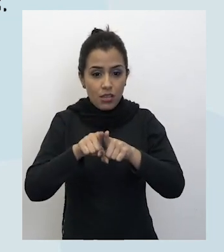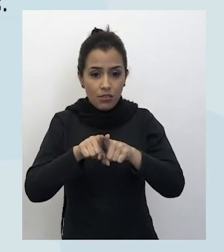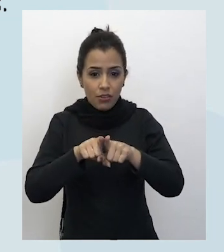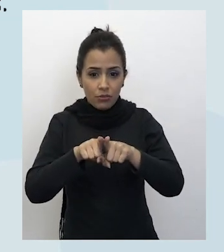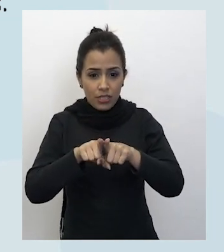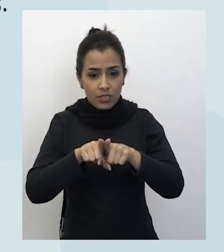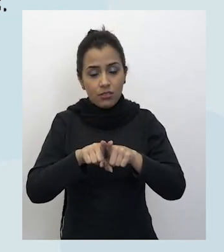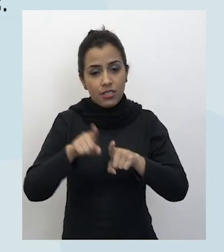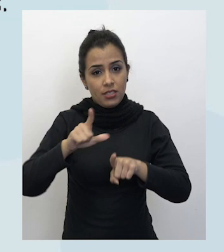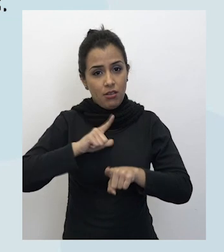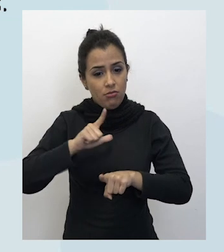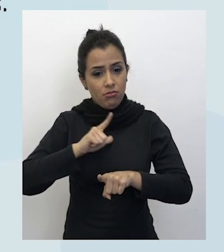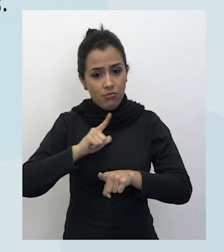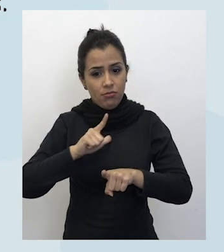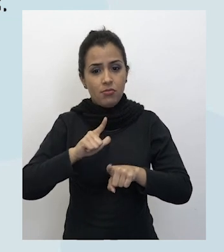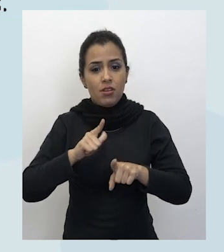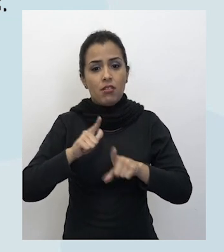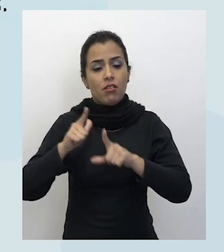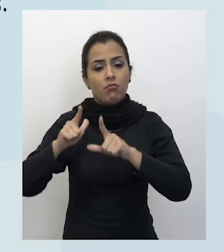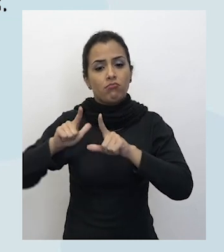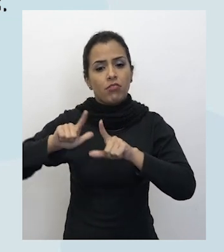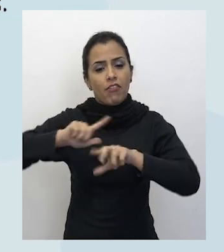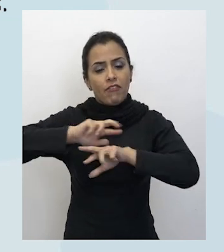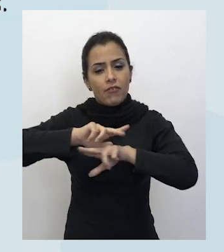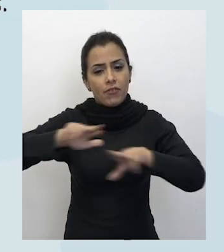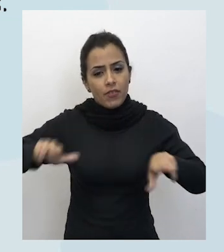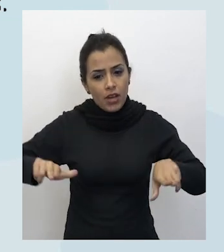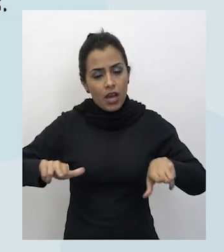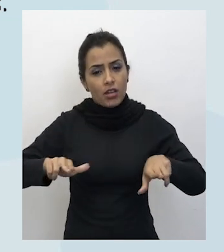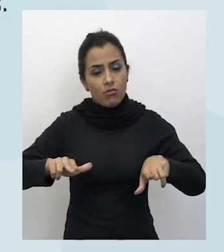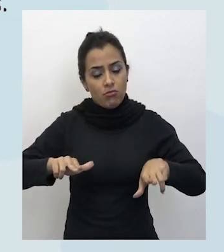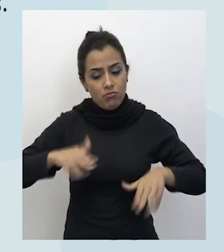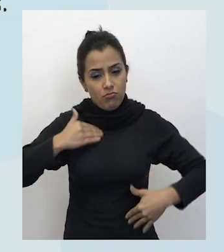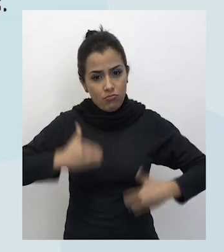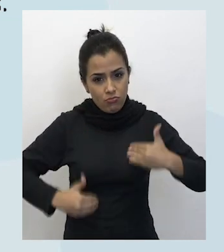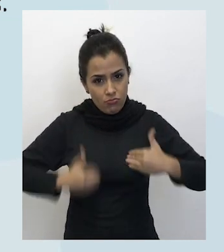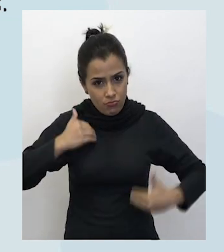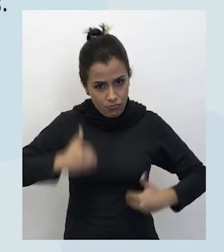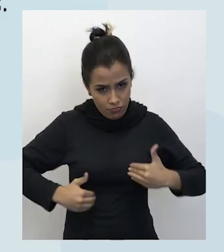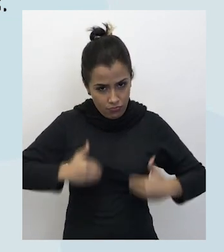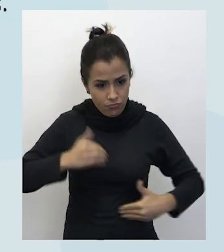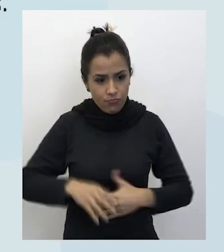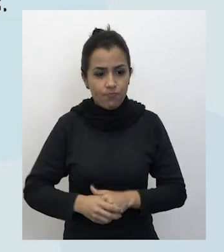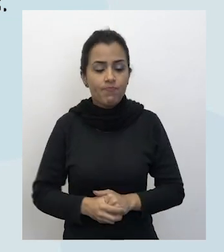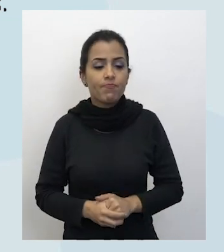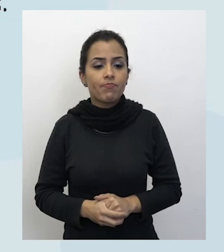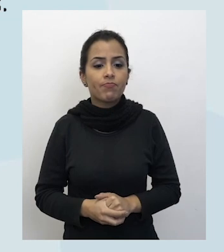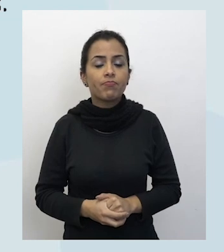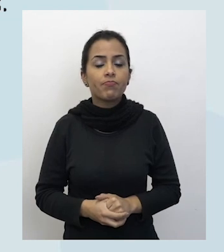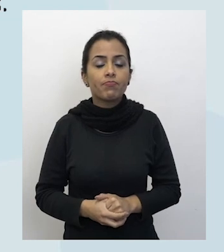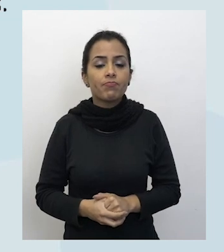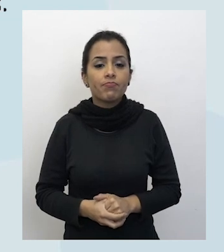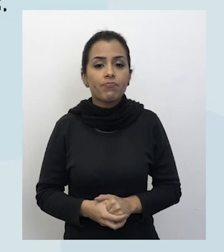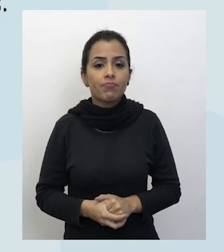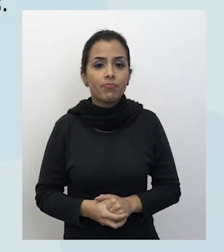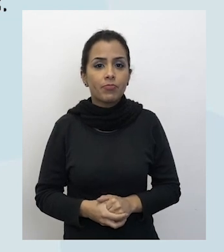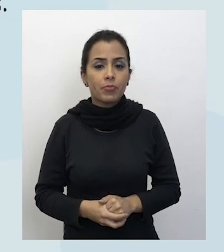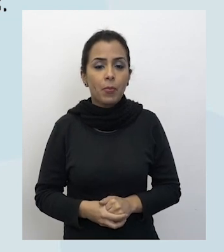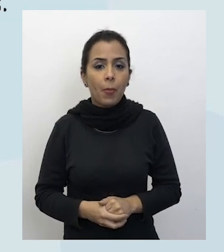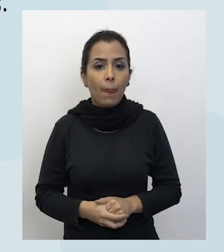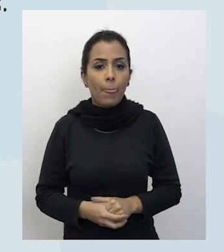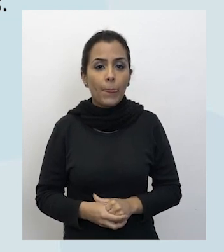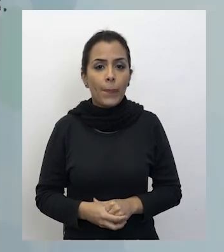características hereditárias em diferentes organismos. E vamos ver aí como é que a gente vai fazer isso, tá? Nesta